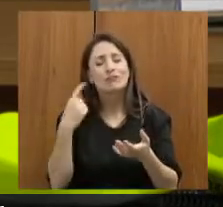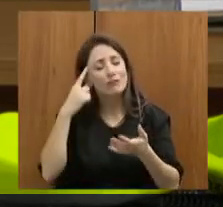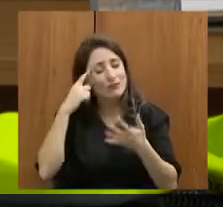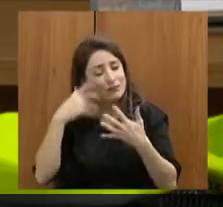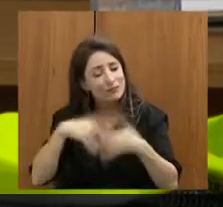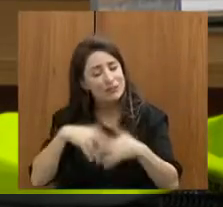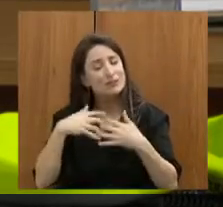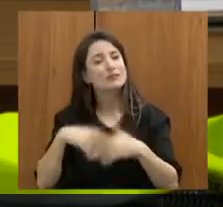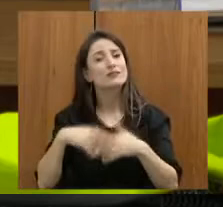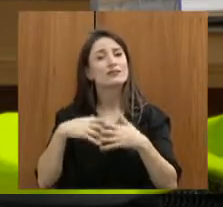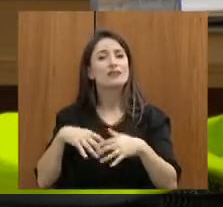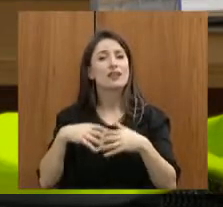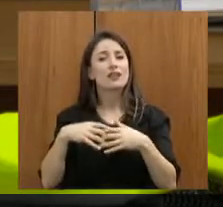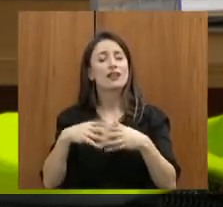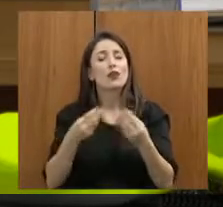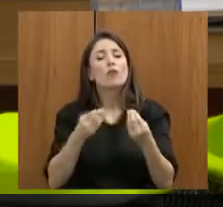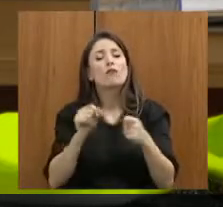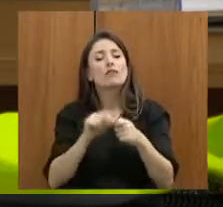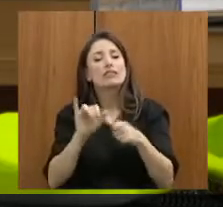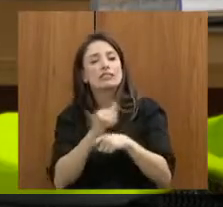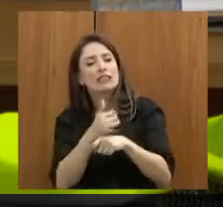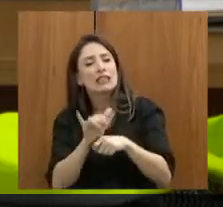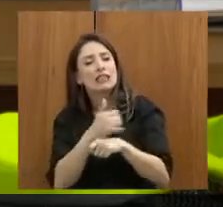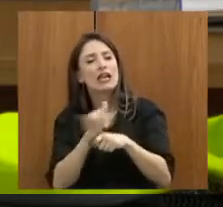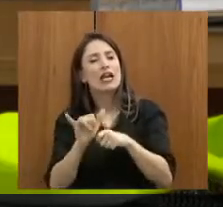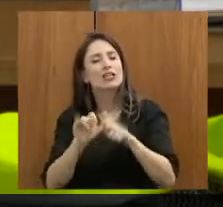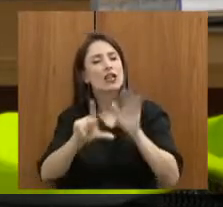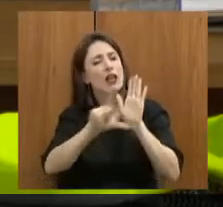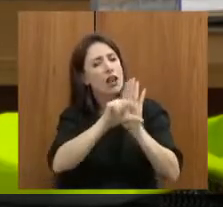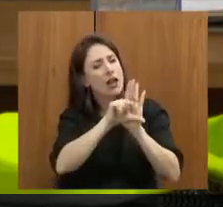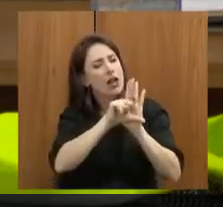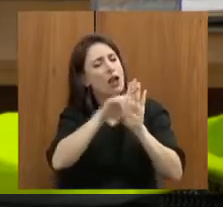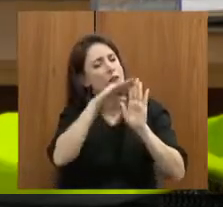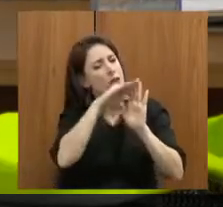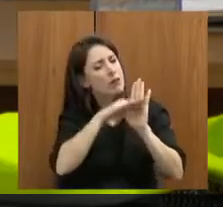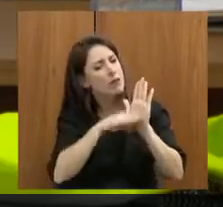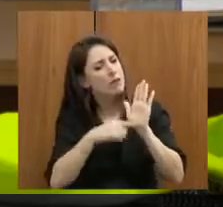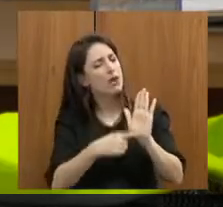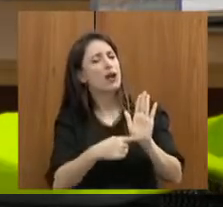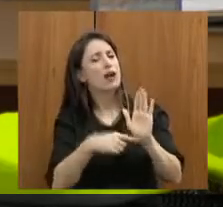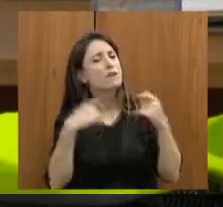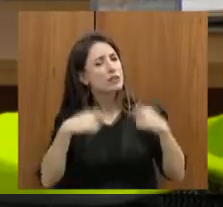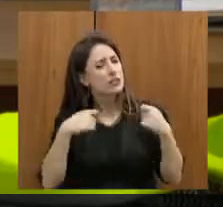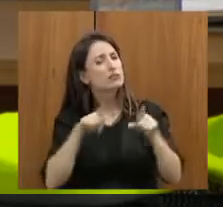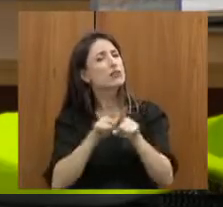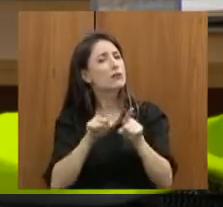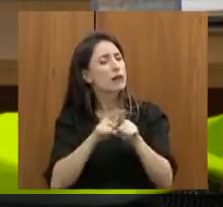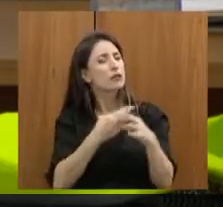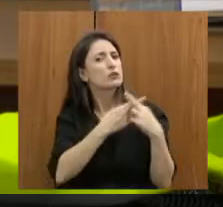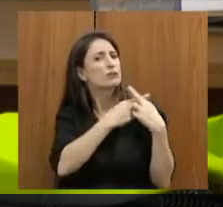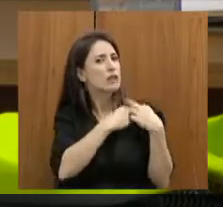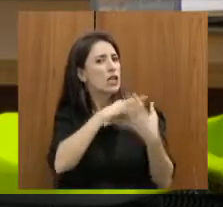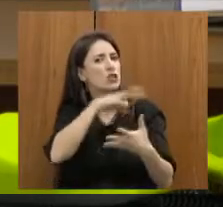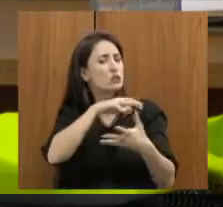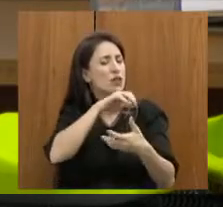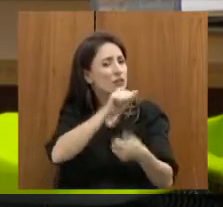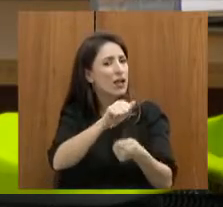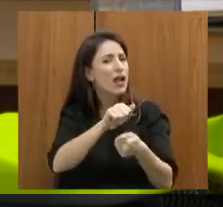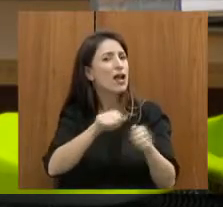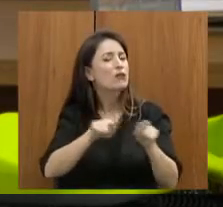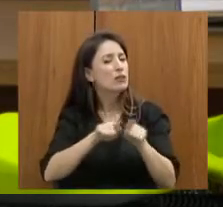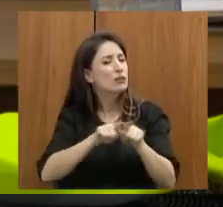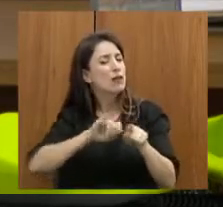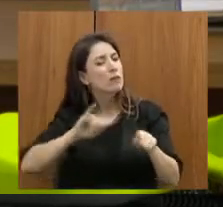vai garantir na lei como a gente vai garantir de forma sustentável monetariamente de dinheiro que não